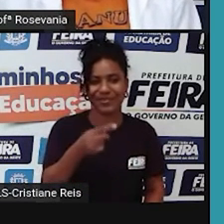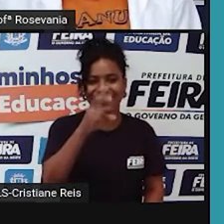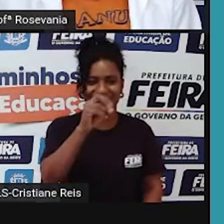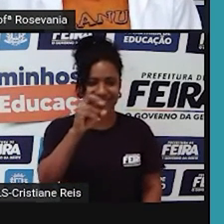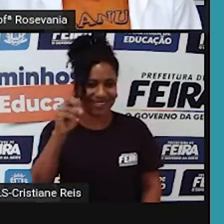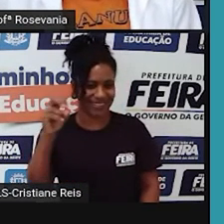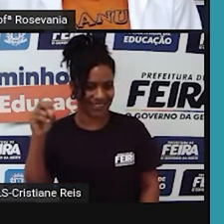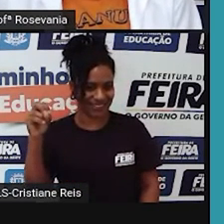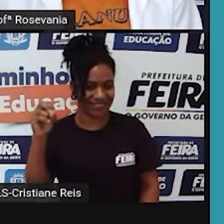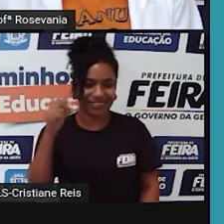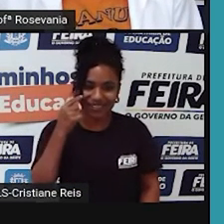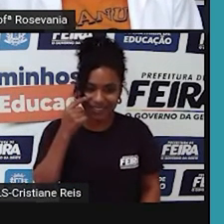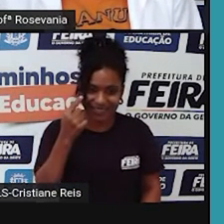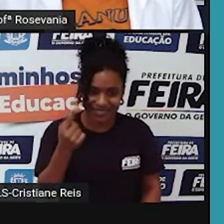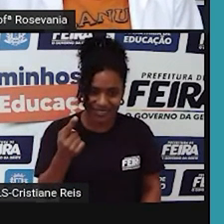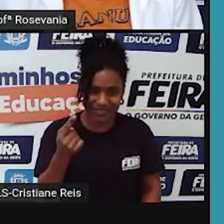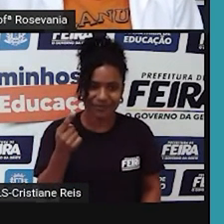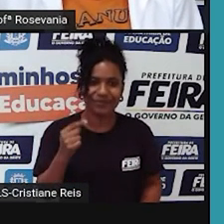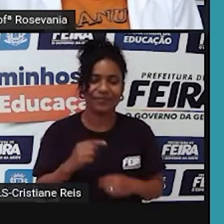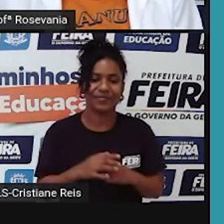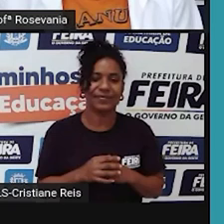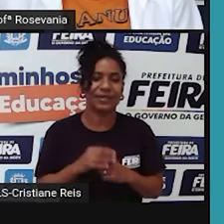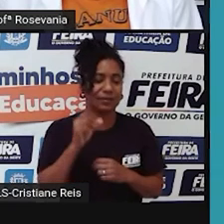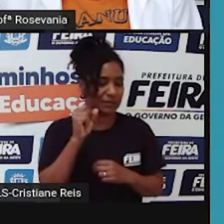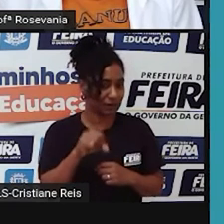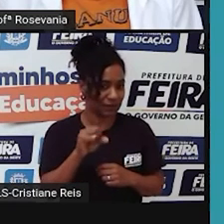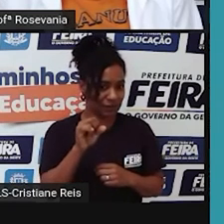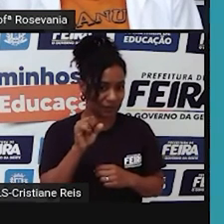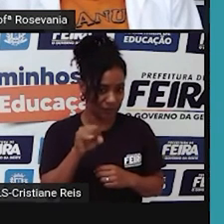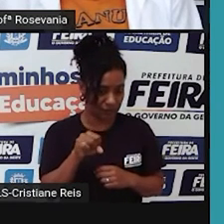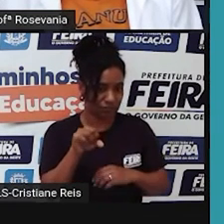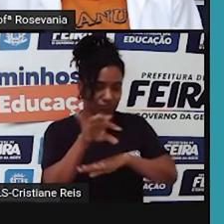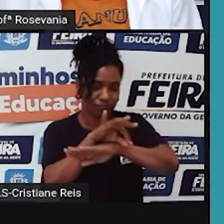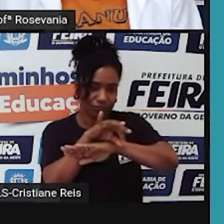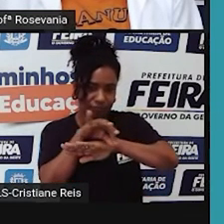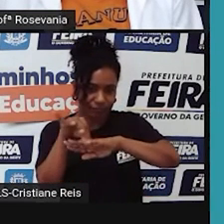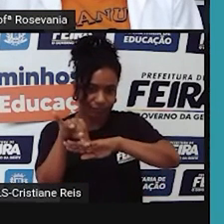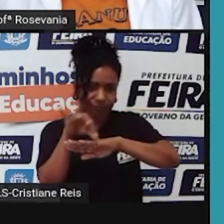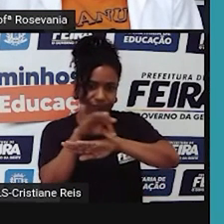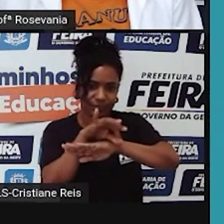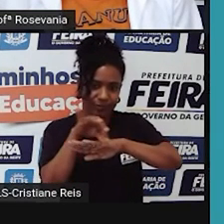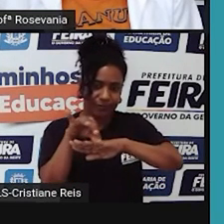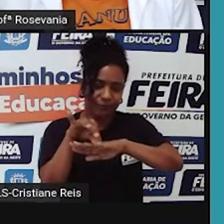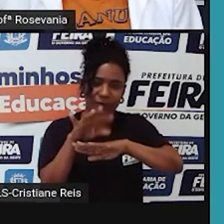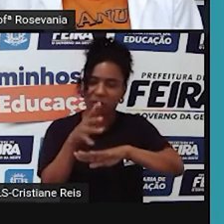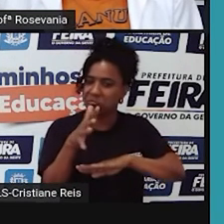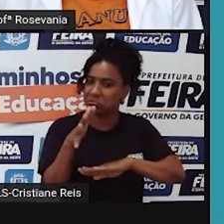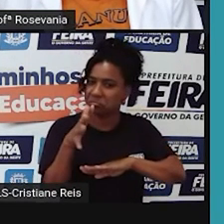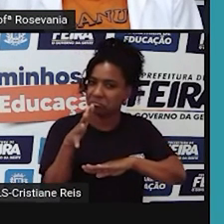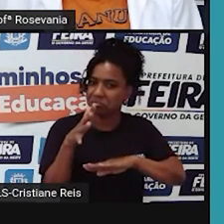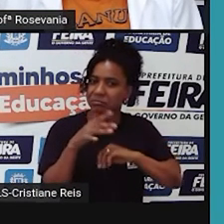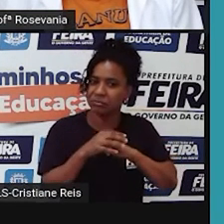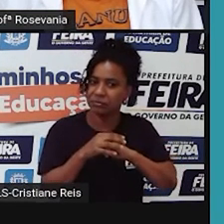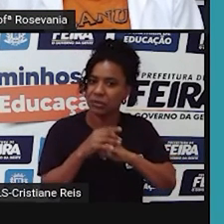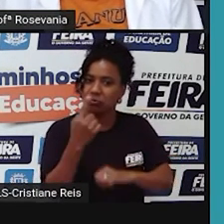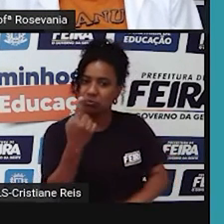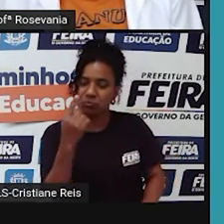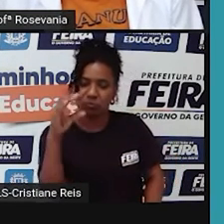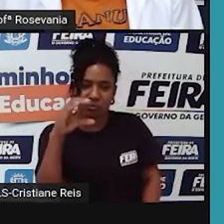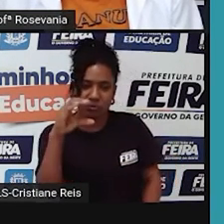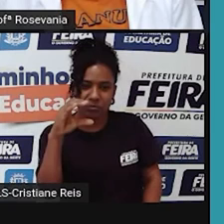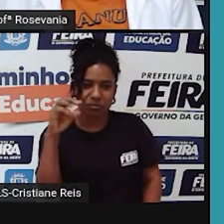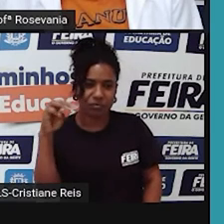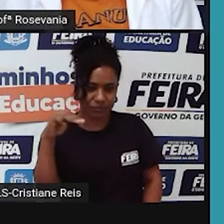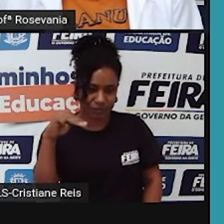quilômetros. Perceberam? Aí se você medir para o outro, digamos que aqui dê uma distânciazinha de 1 centímetro,